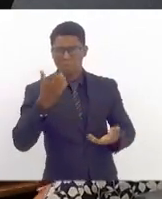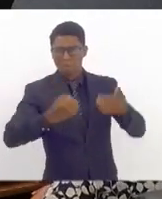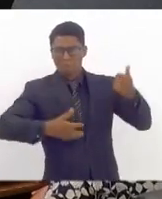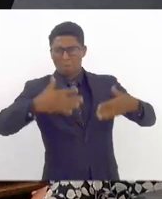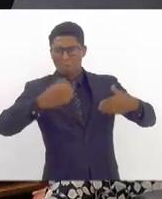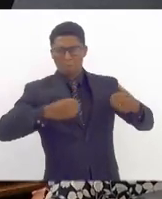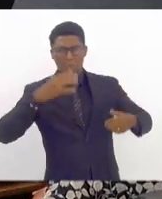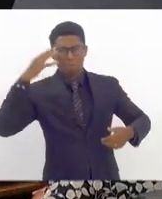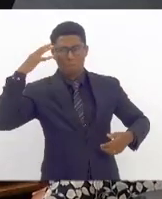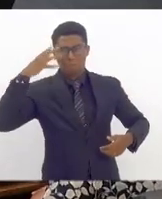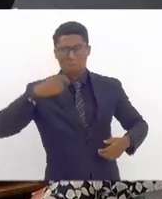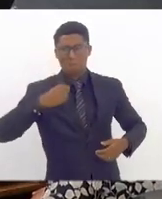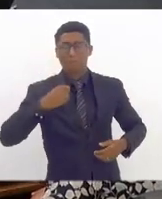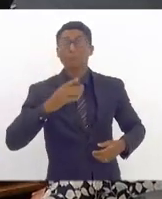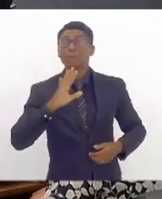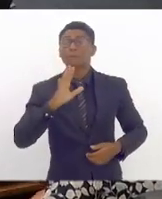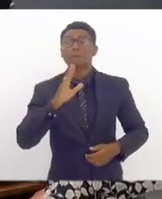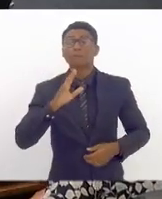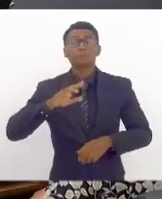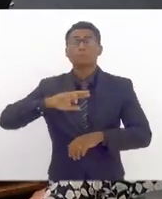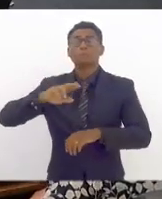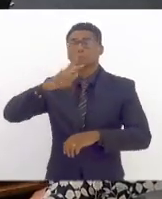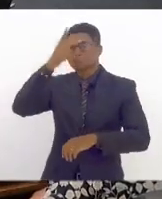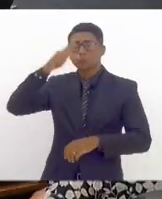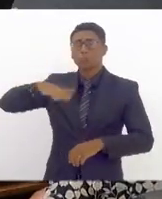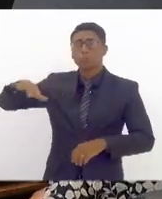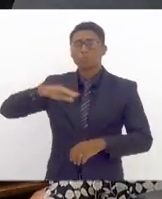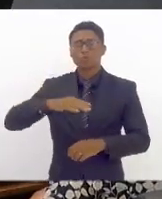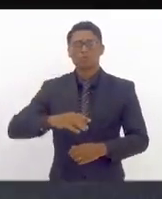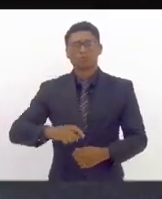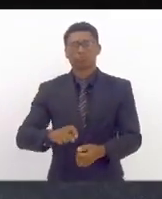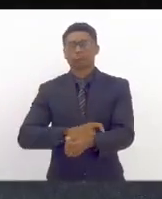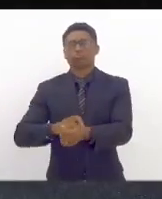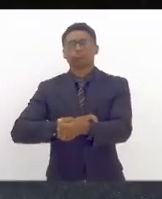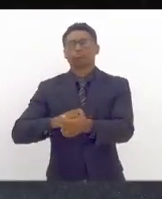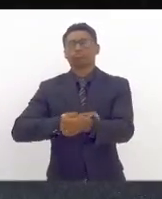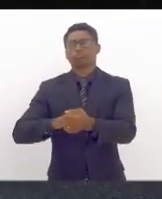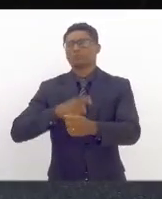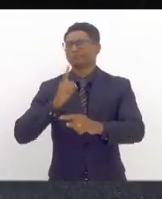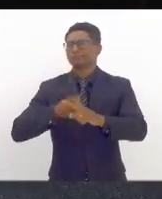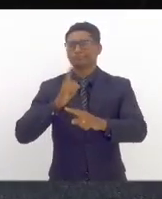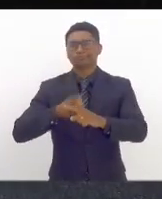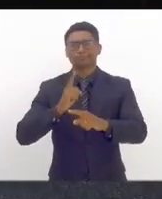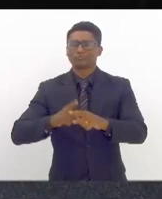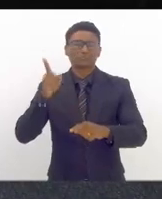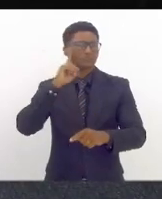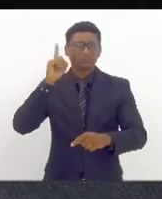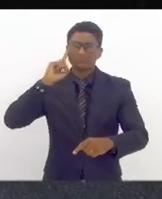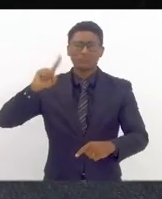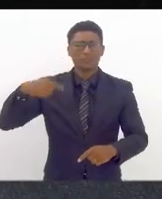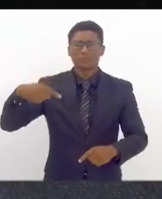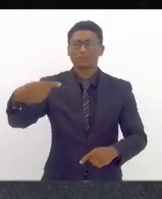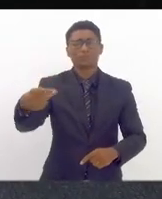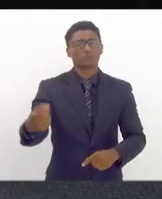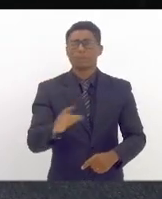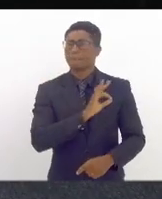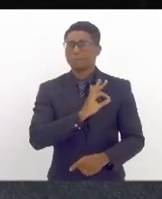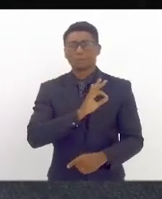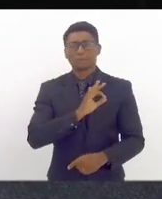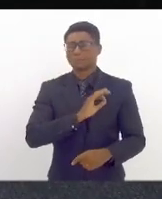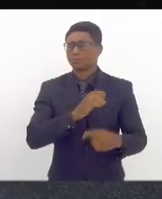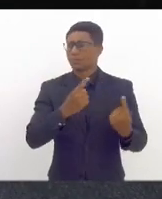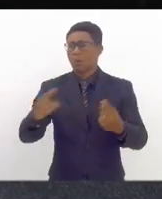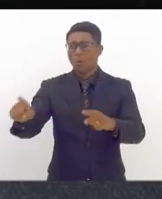falava não a galera ficava com raiva porque é isso que a gente enfrenta e muito territórios Aonde é essa essa beleza essa